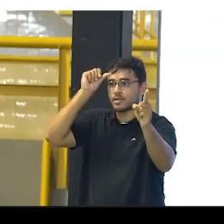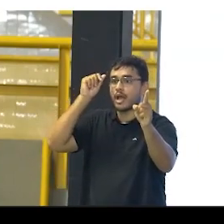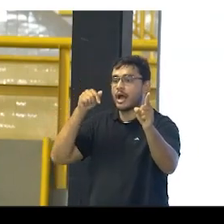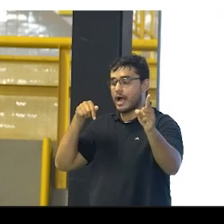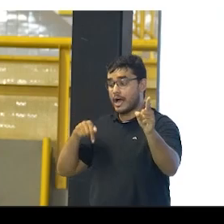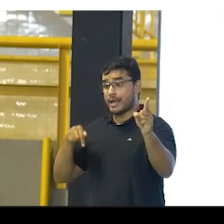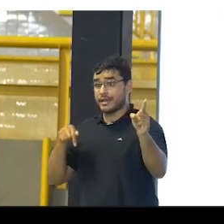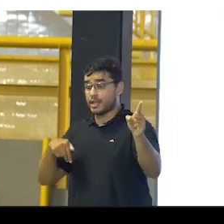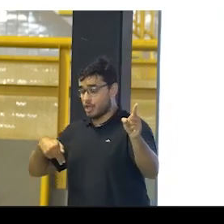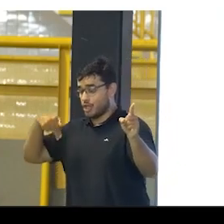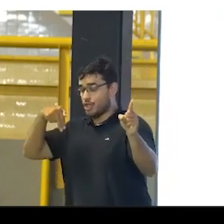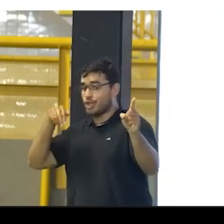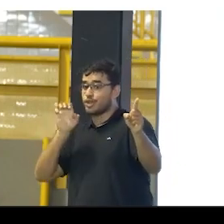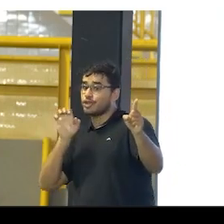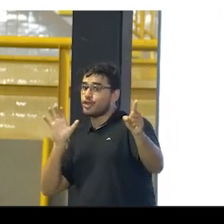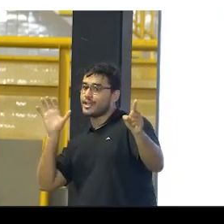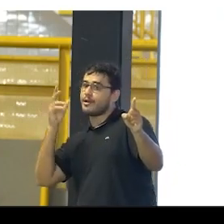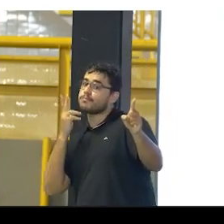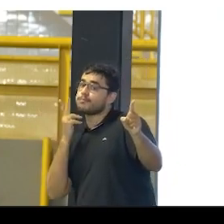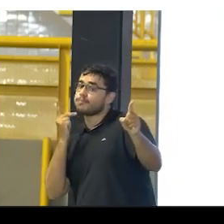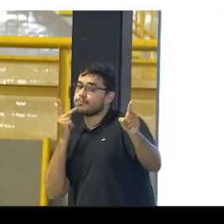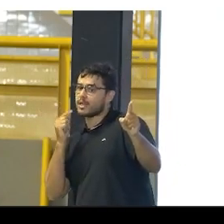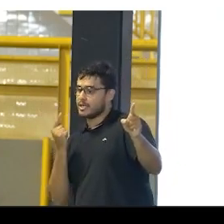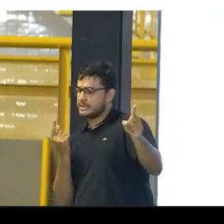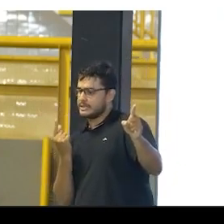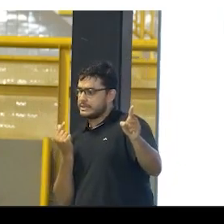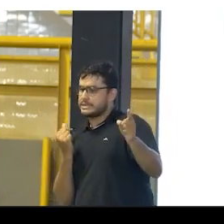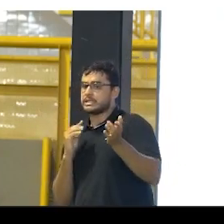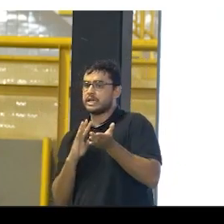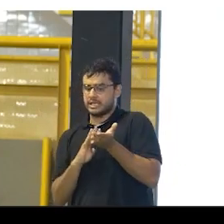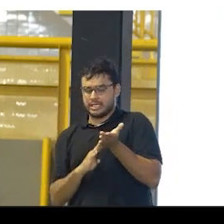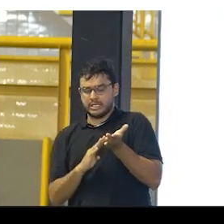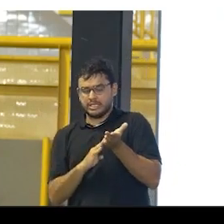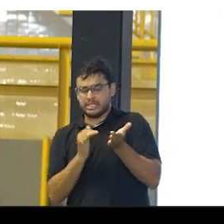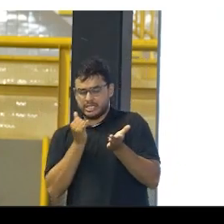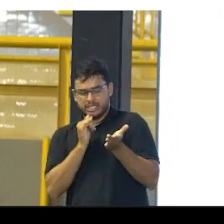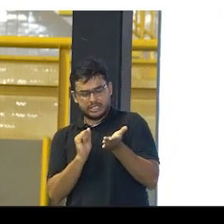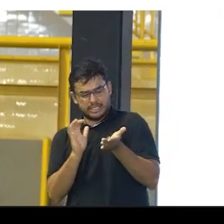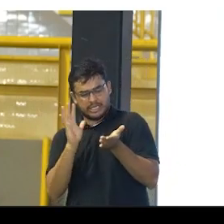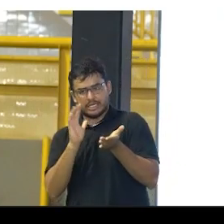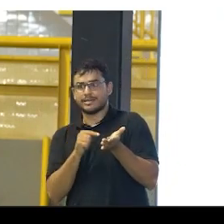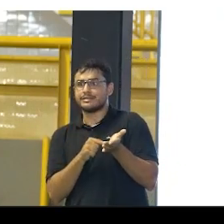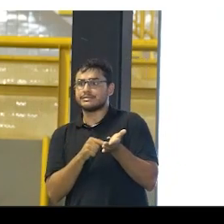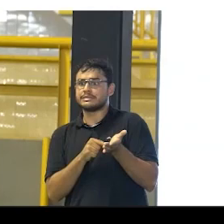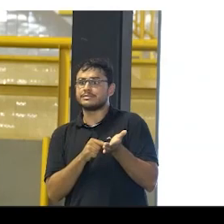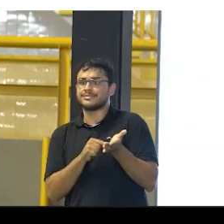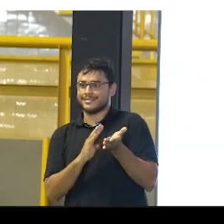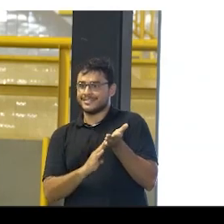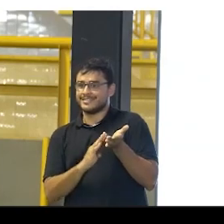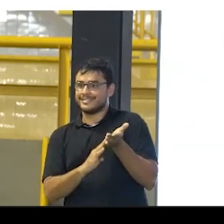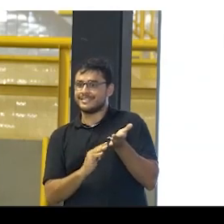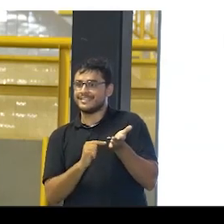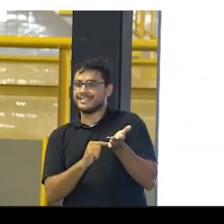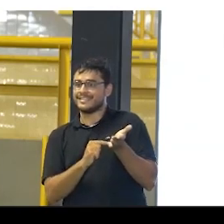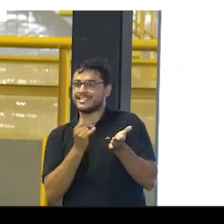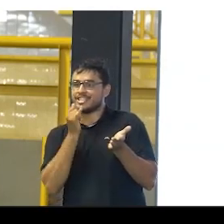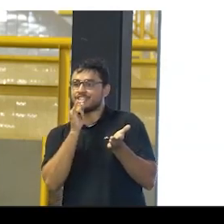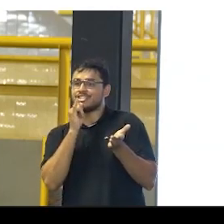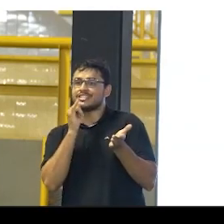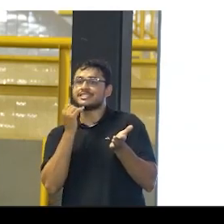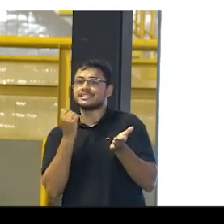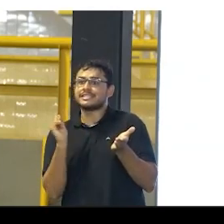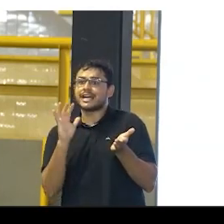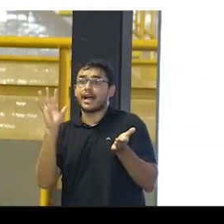o quanto esse item pesa. Fortaleza, nos últimos 2 meses, passou por algumas semanas de